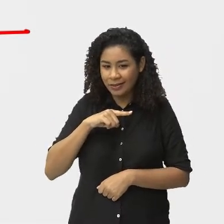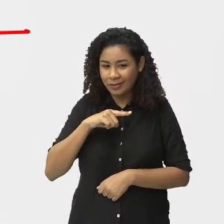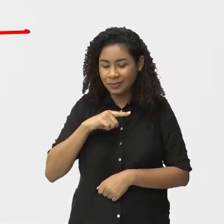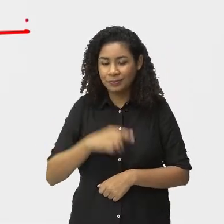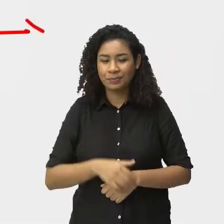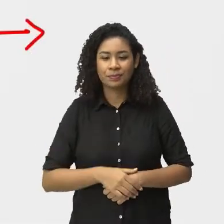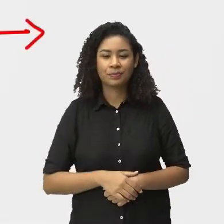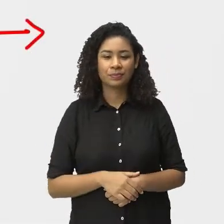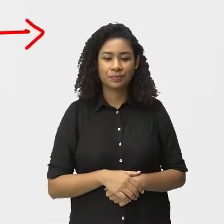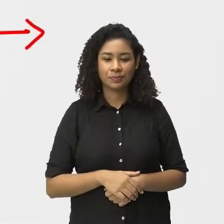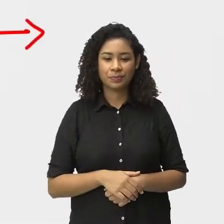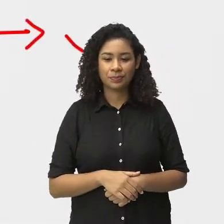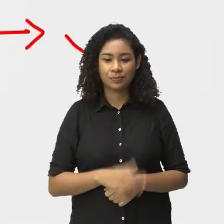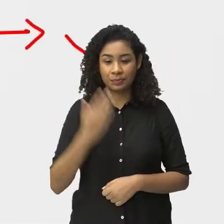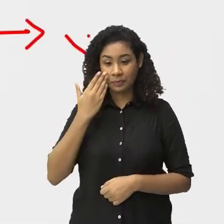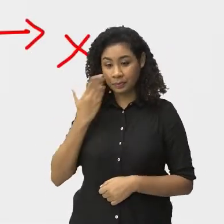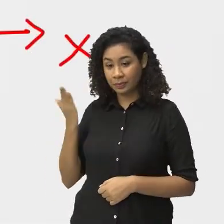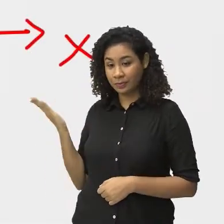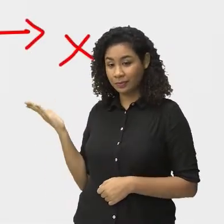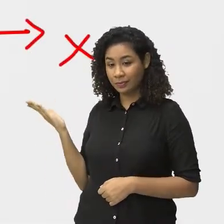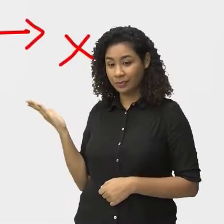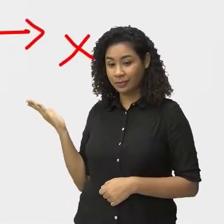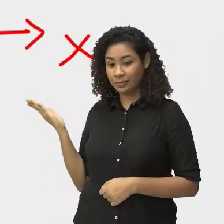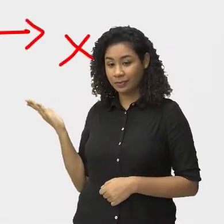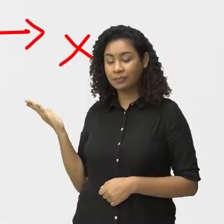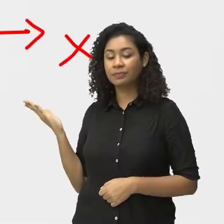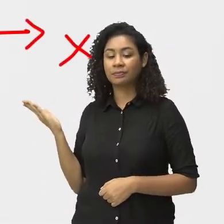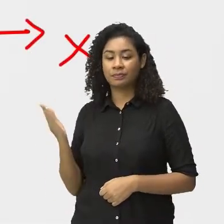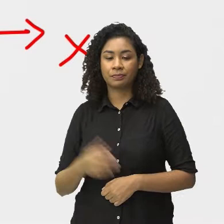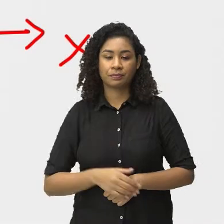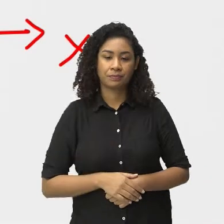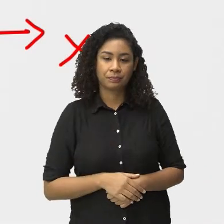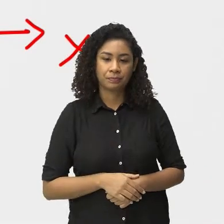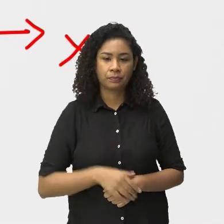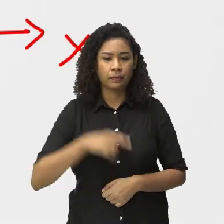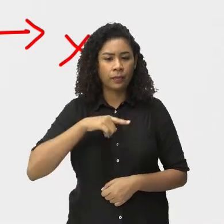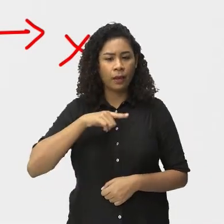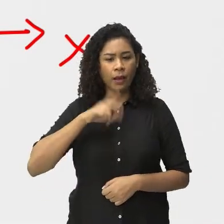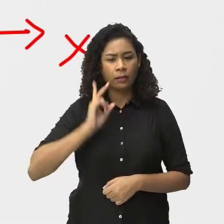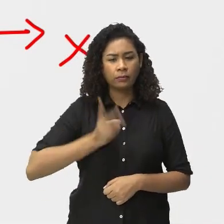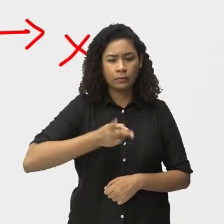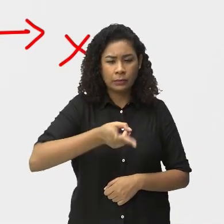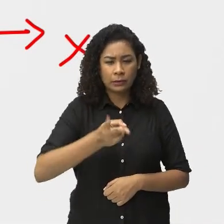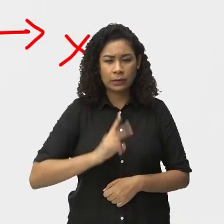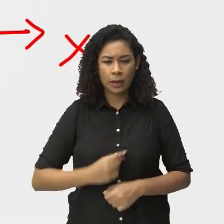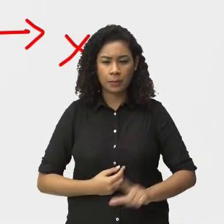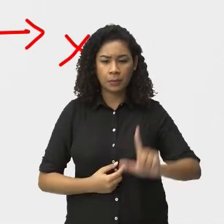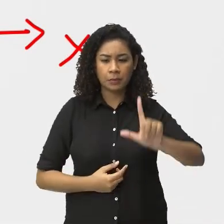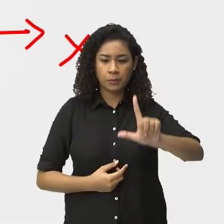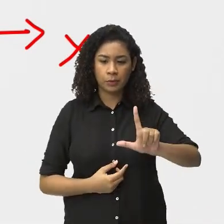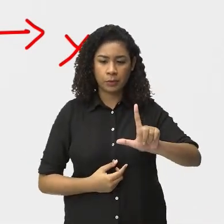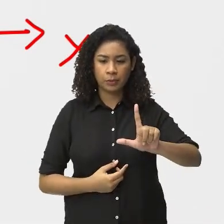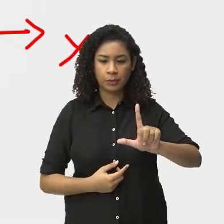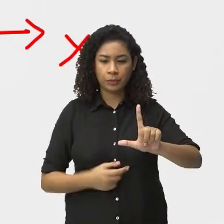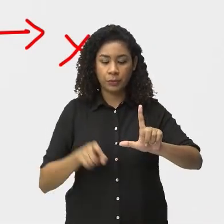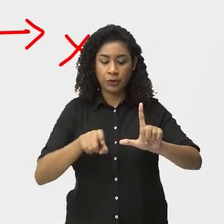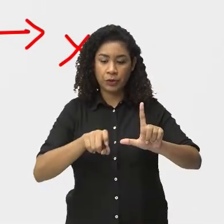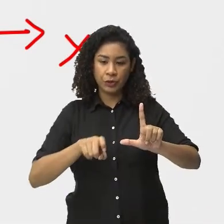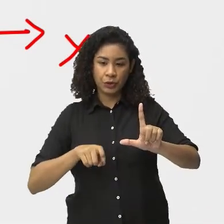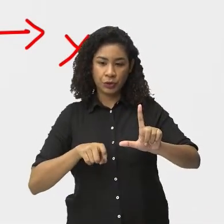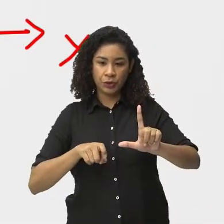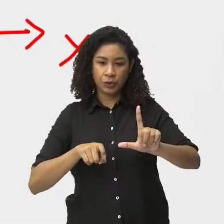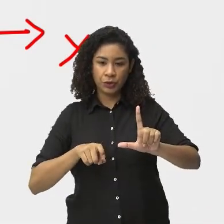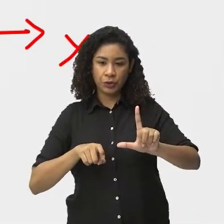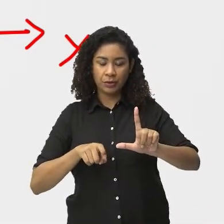plano cartesiano, eixo x, eixo y, beleza? Aqui eu tenho um ponto